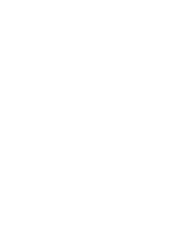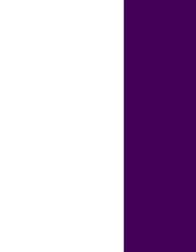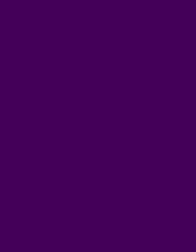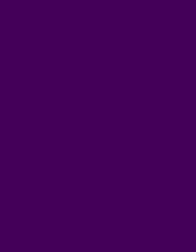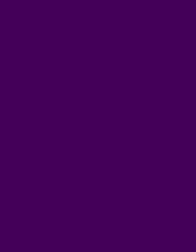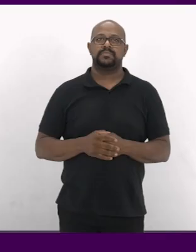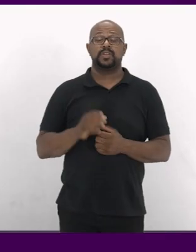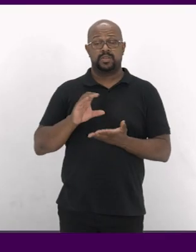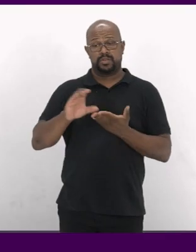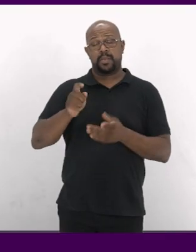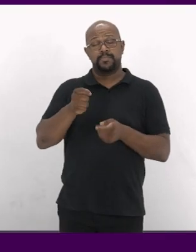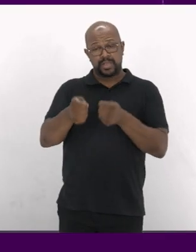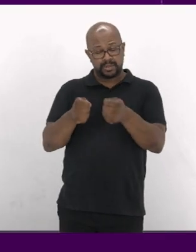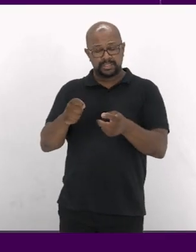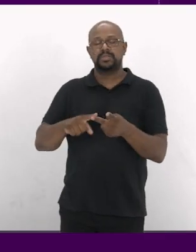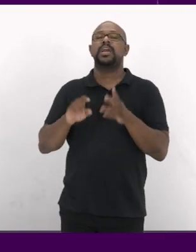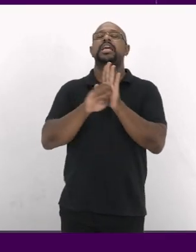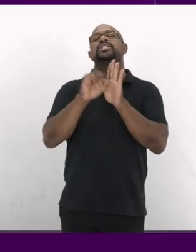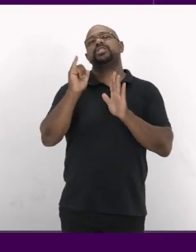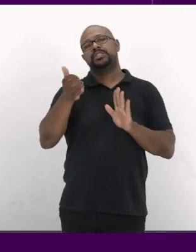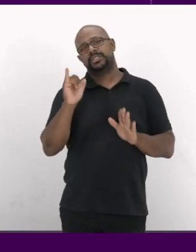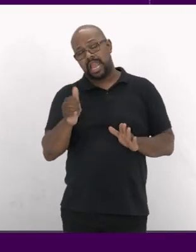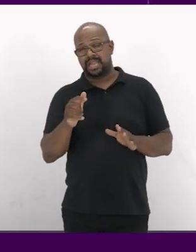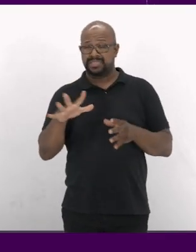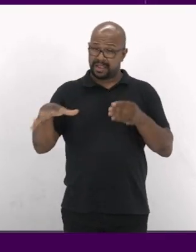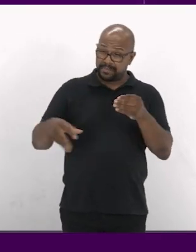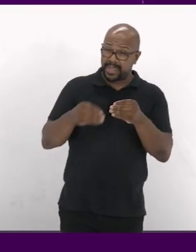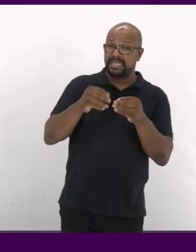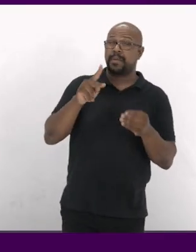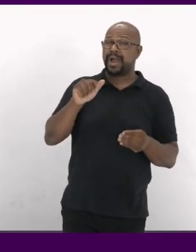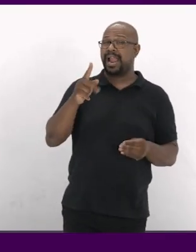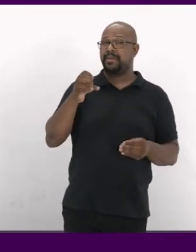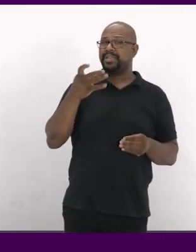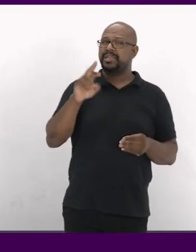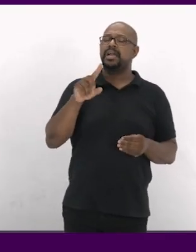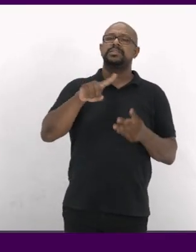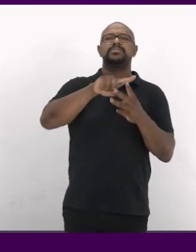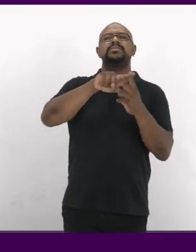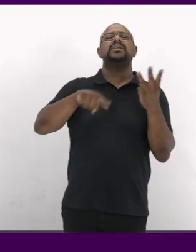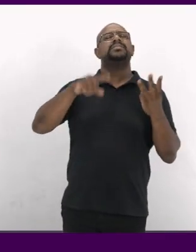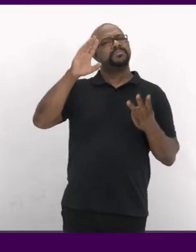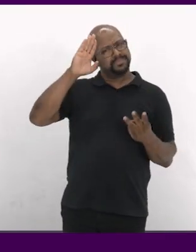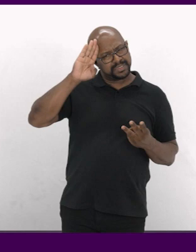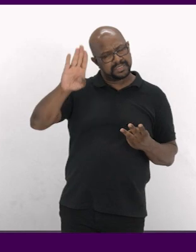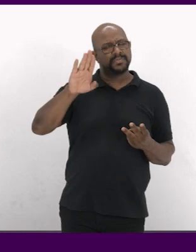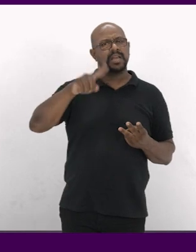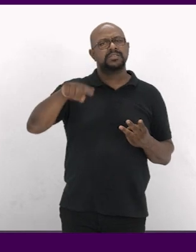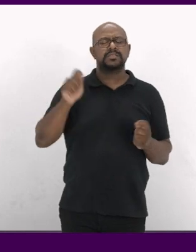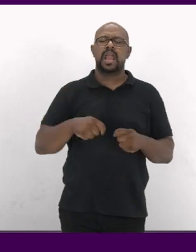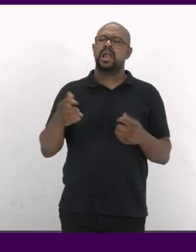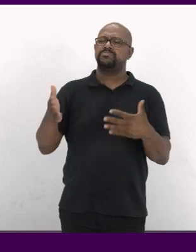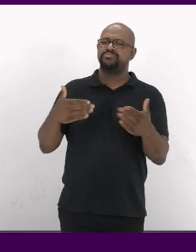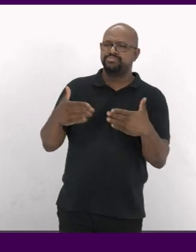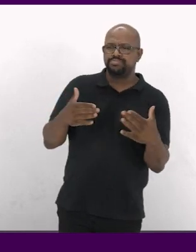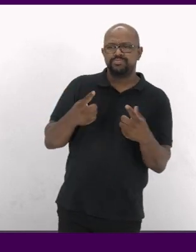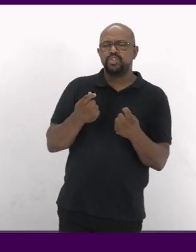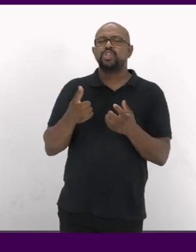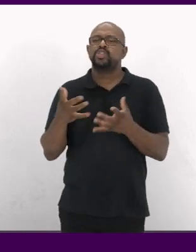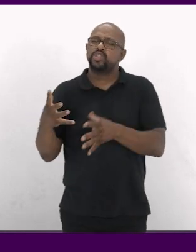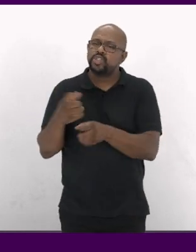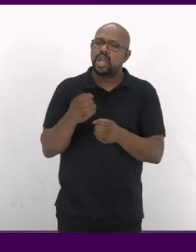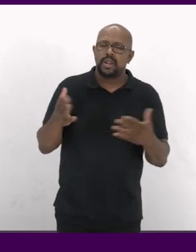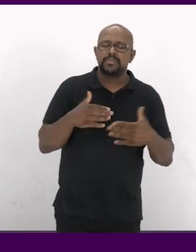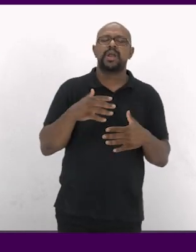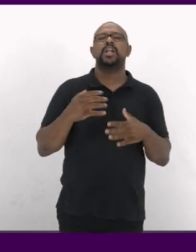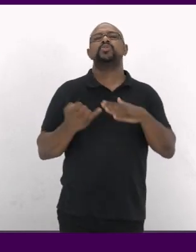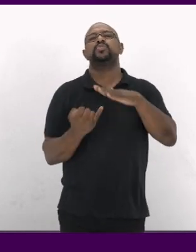recursos externos. Os patrocínios, os editais e as emendas parlamentares são os três principais mecanismos de captação de